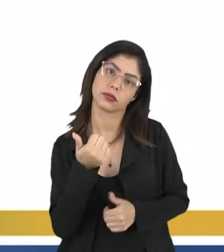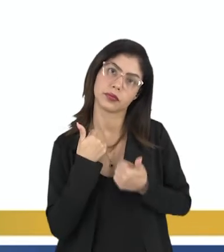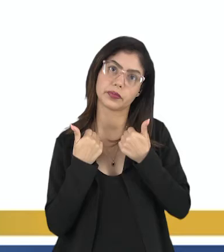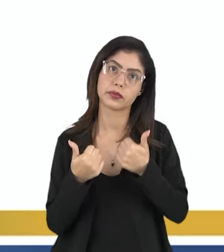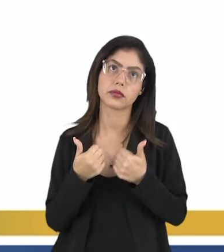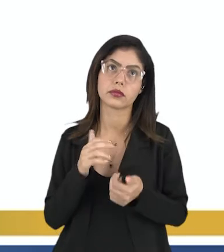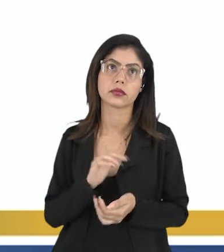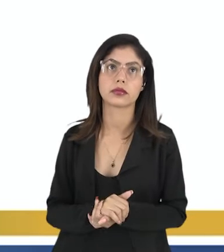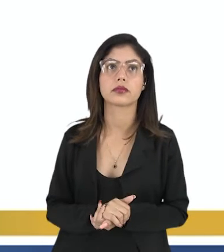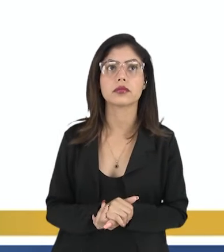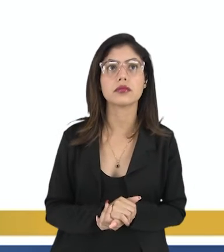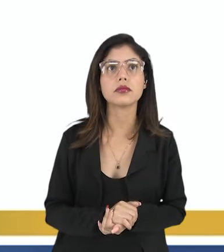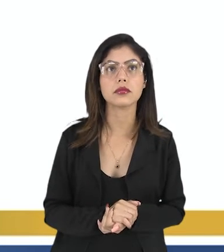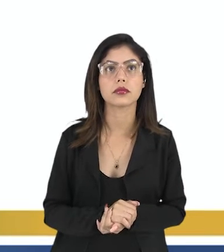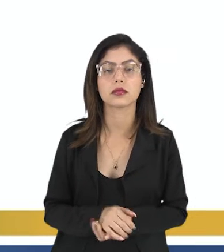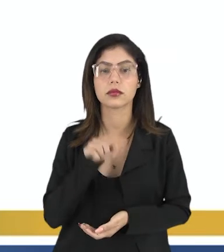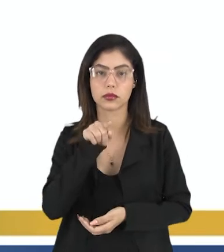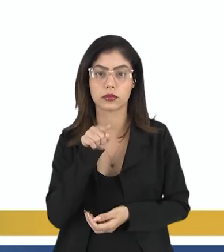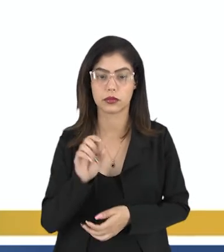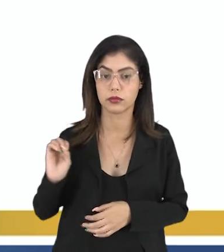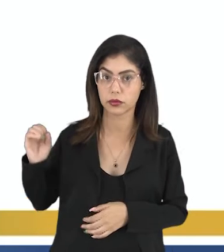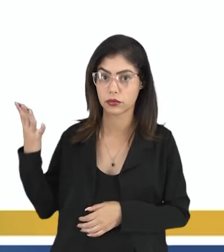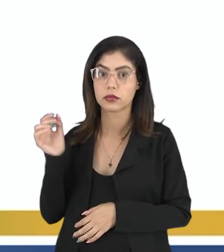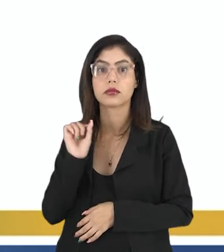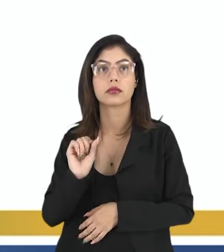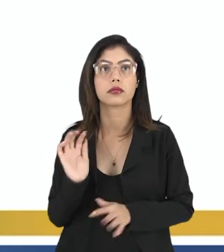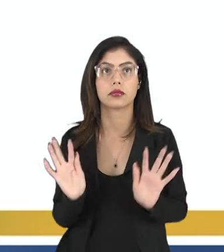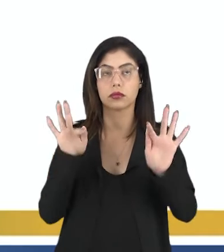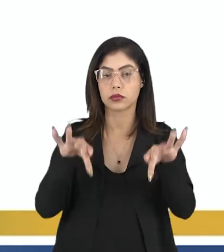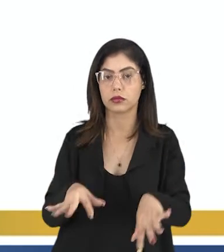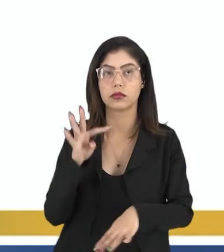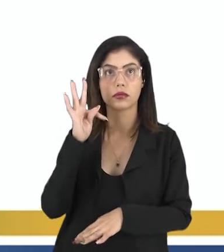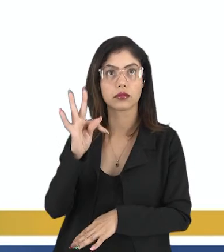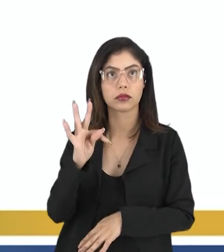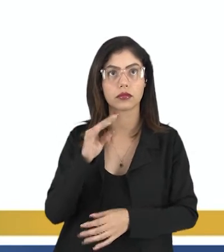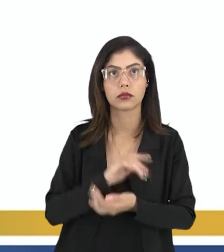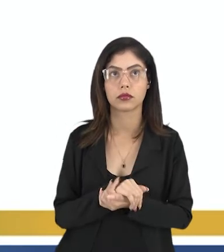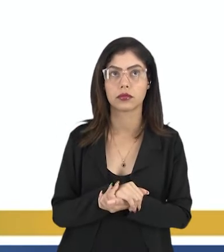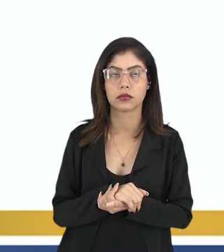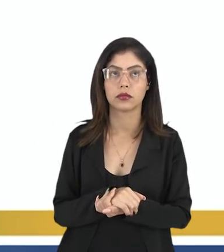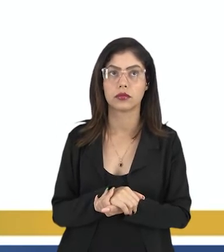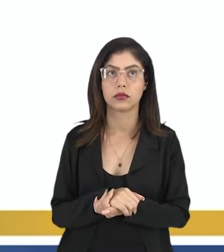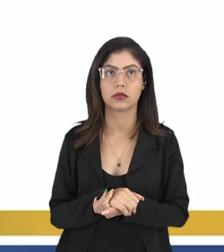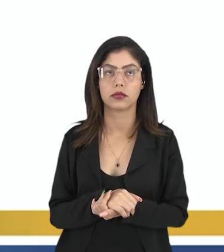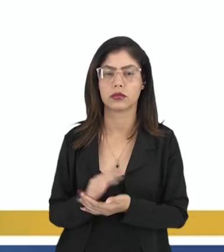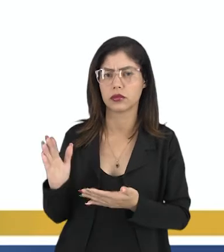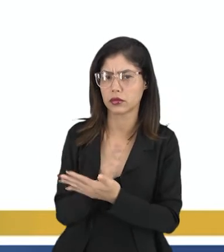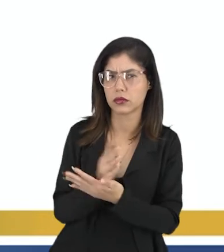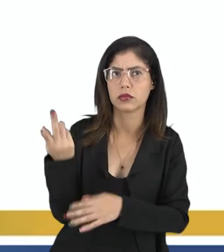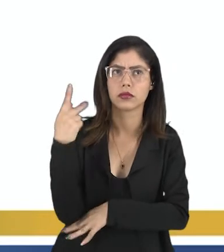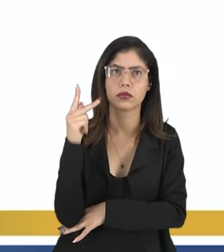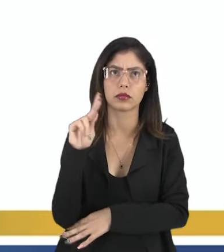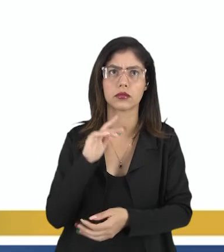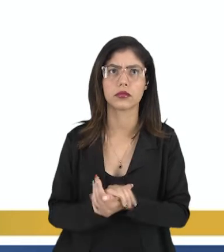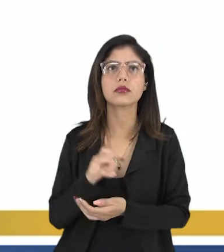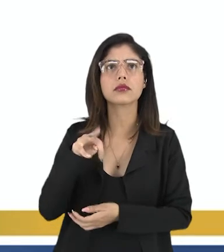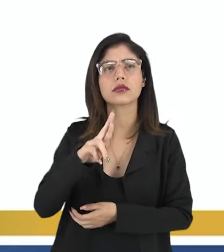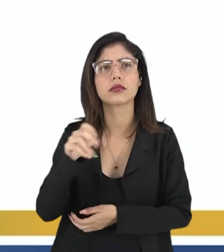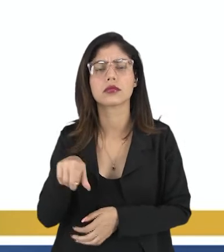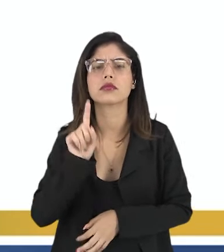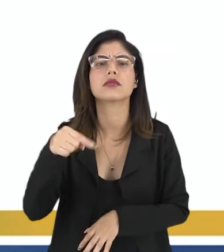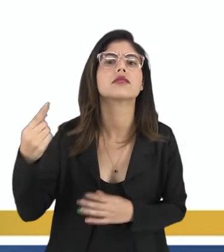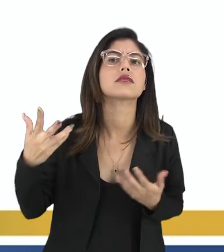bem? Então, nesse caso, no fim do tempo, em algum período, o